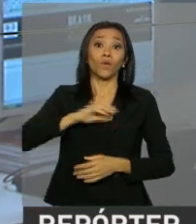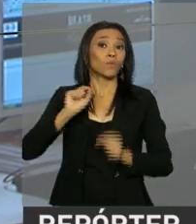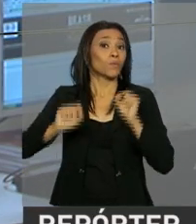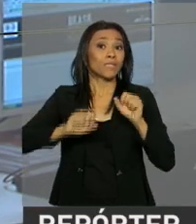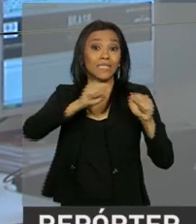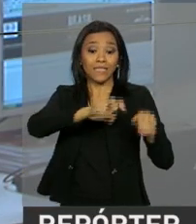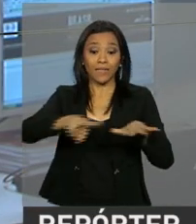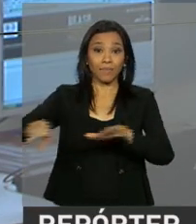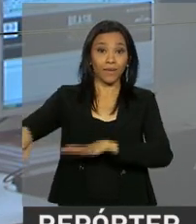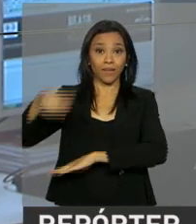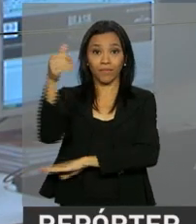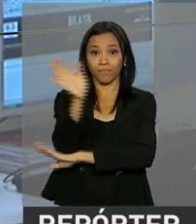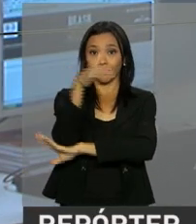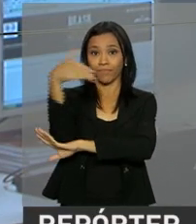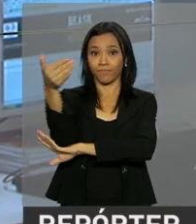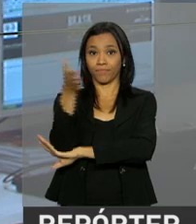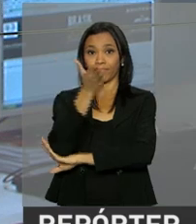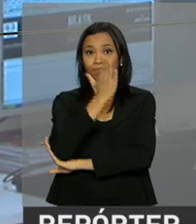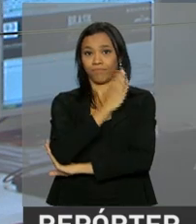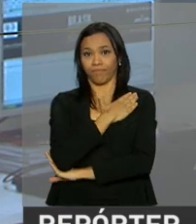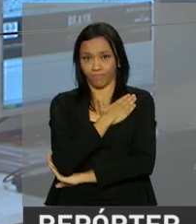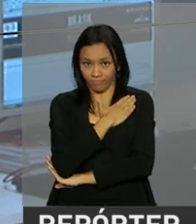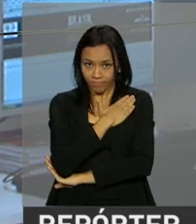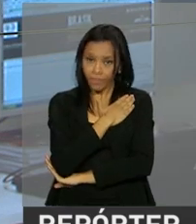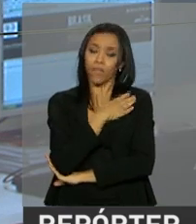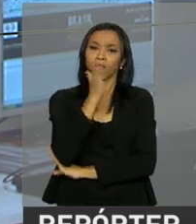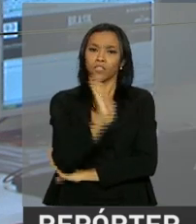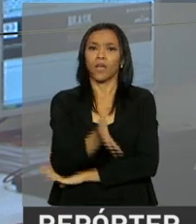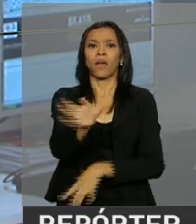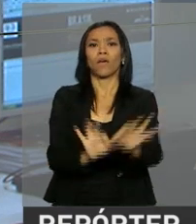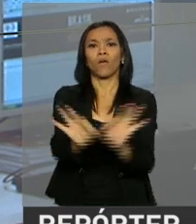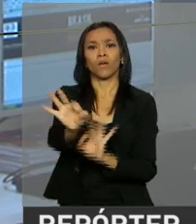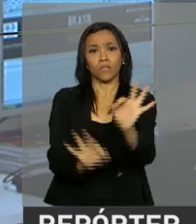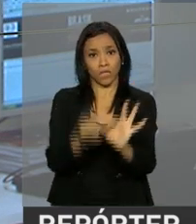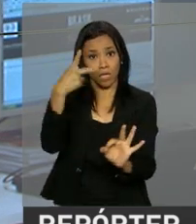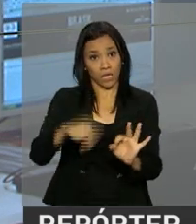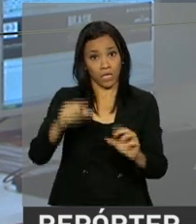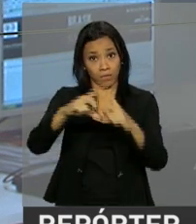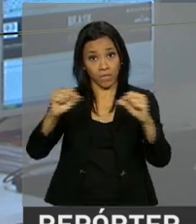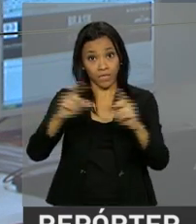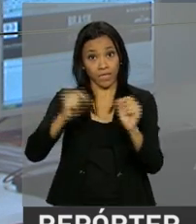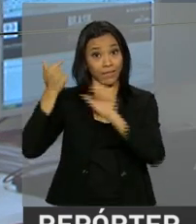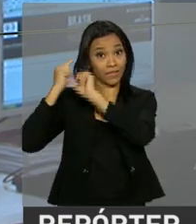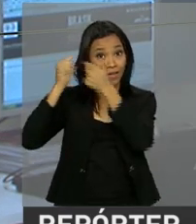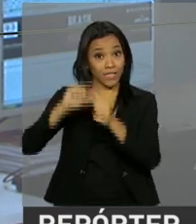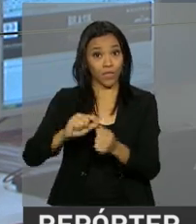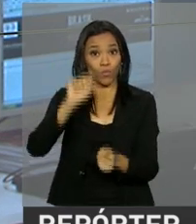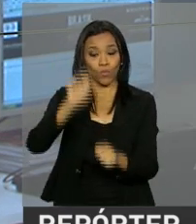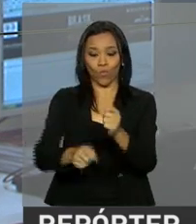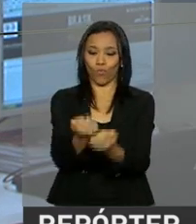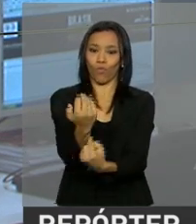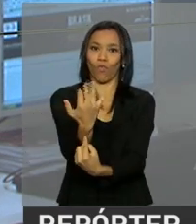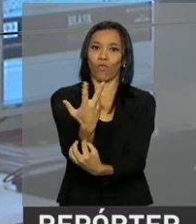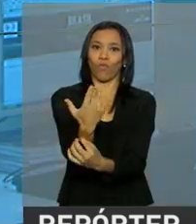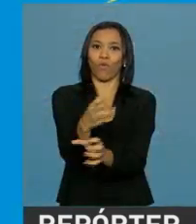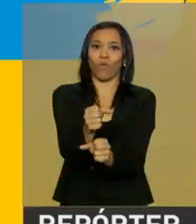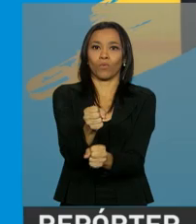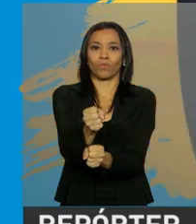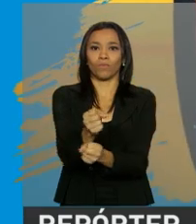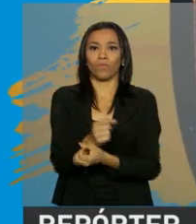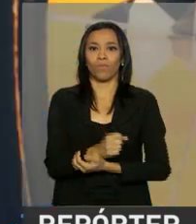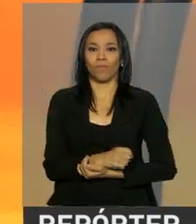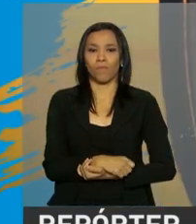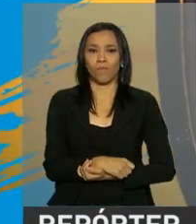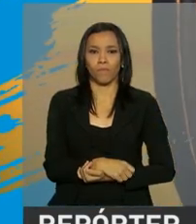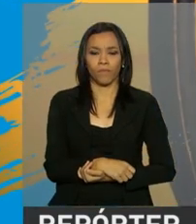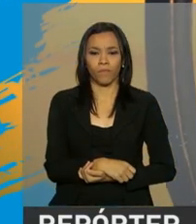Semana da Pátria e, para marcar a data, foi realizada em Brasília a tradicional cerimônia do fogo simbólico.